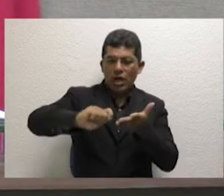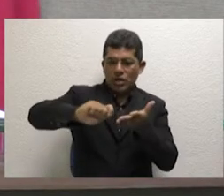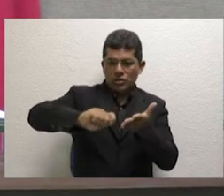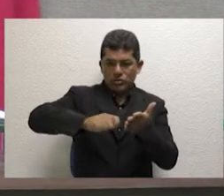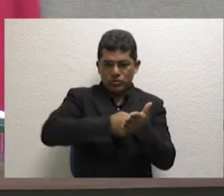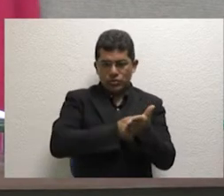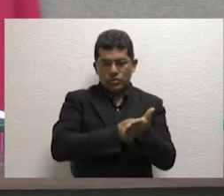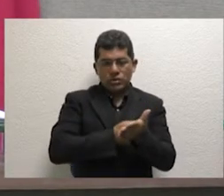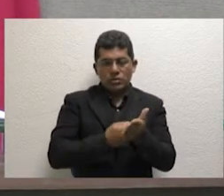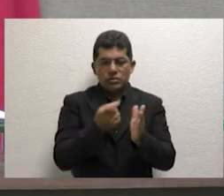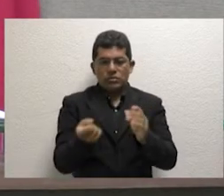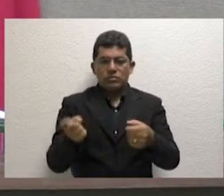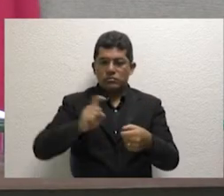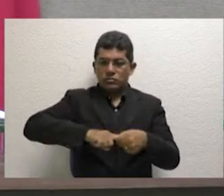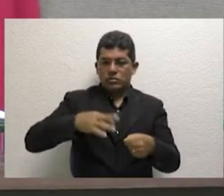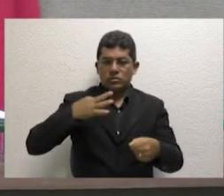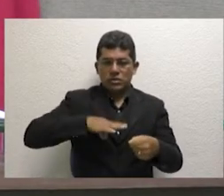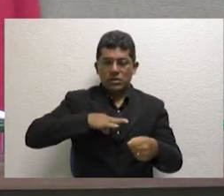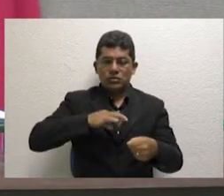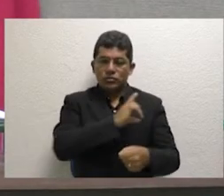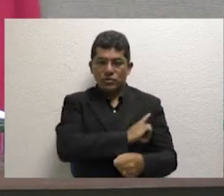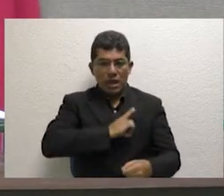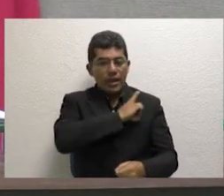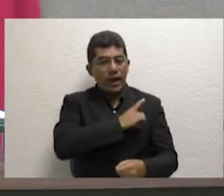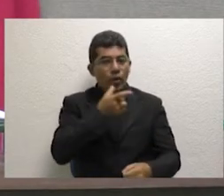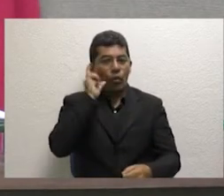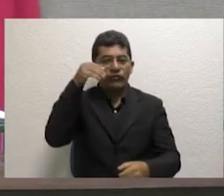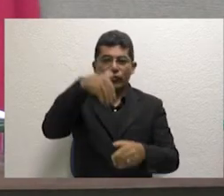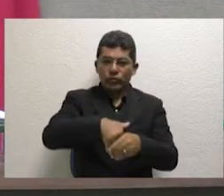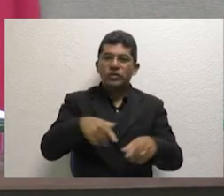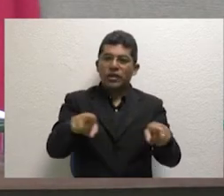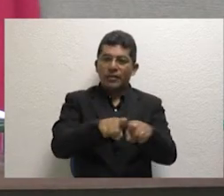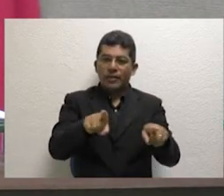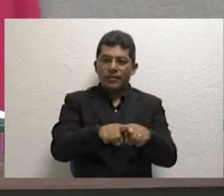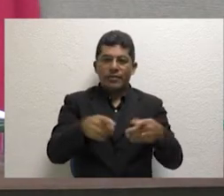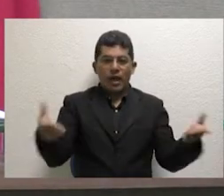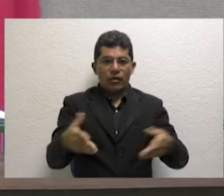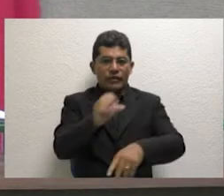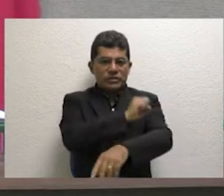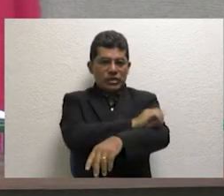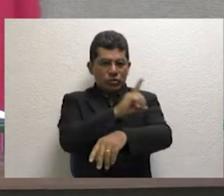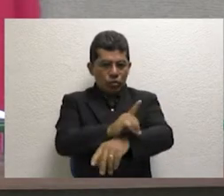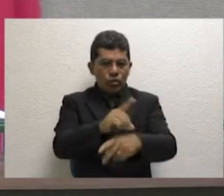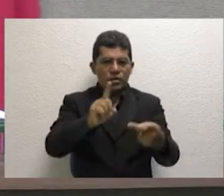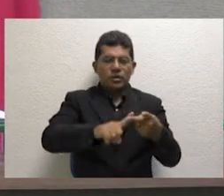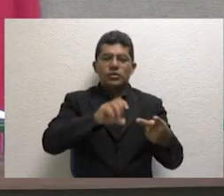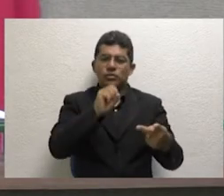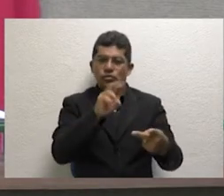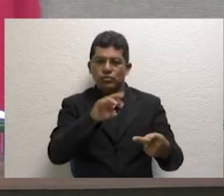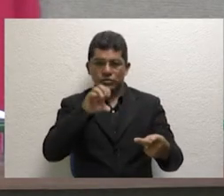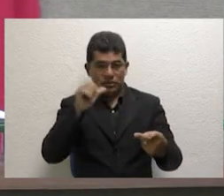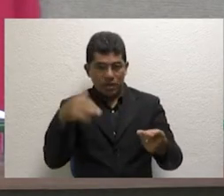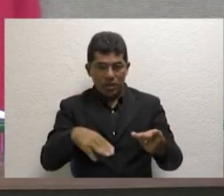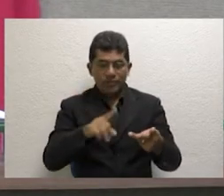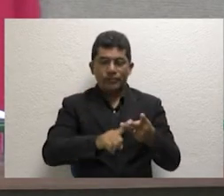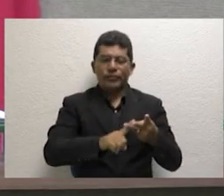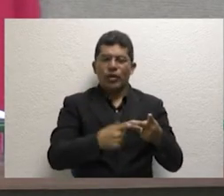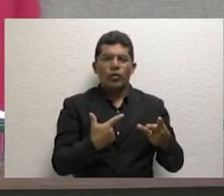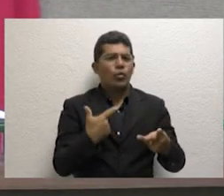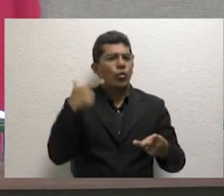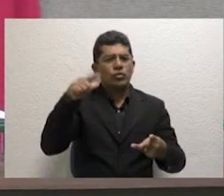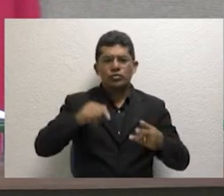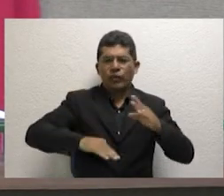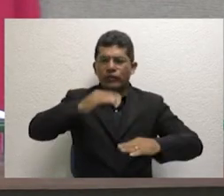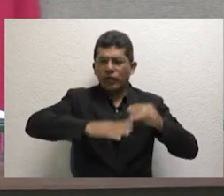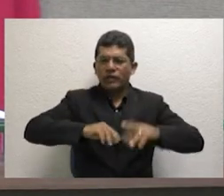a reposição salarial dos delegados daqui a pouco vem da Seduc da Suzana de outras funções o